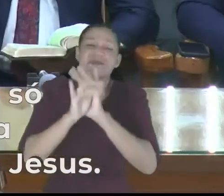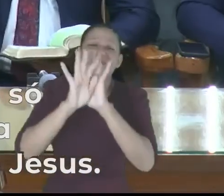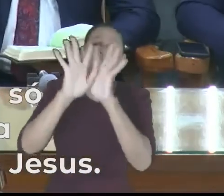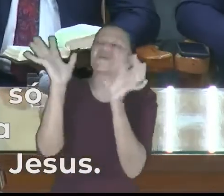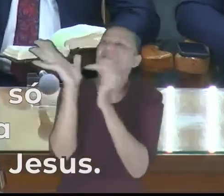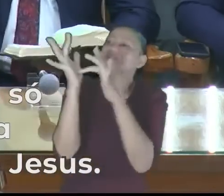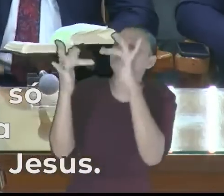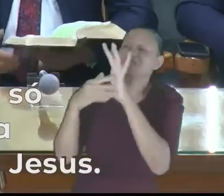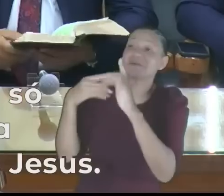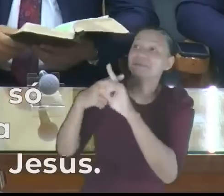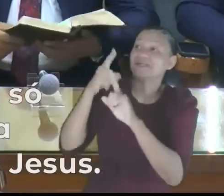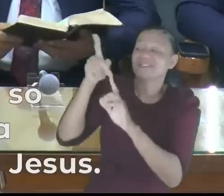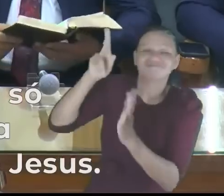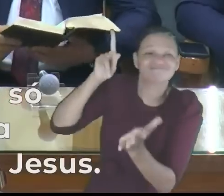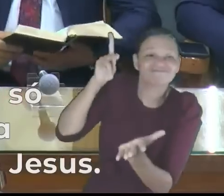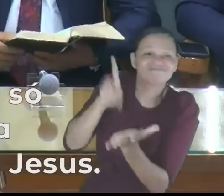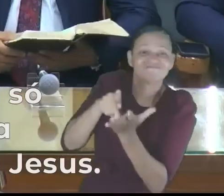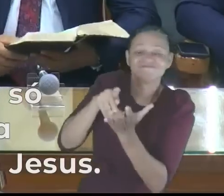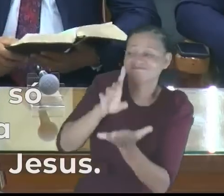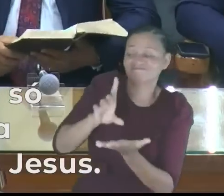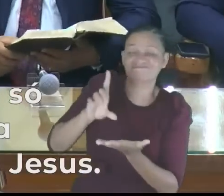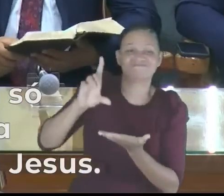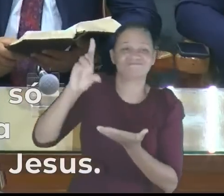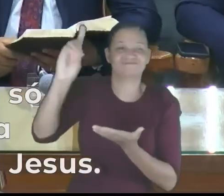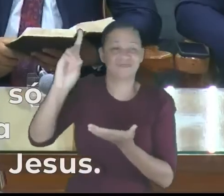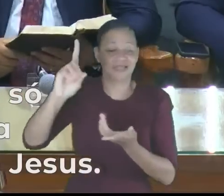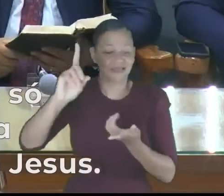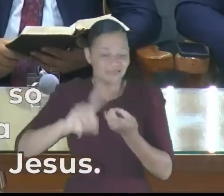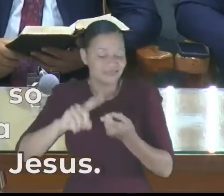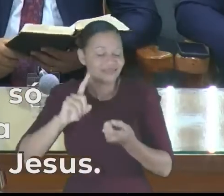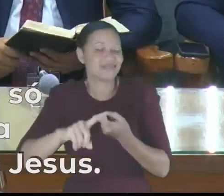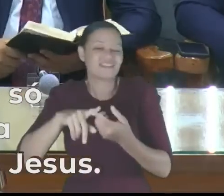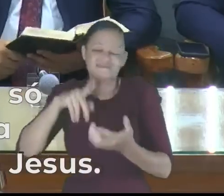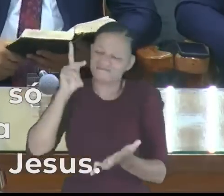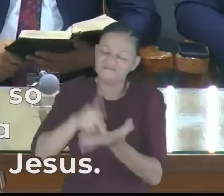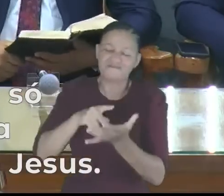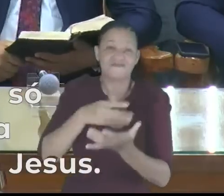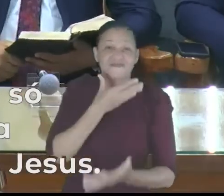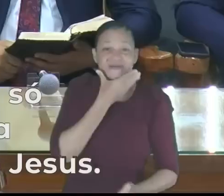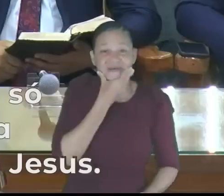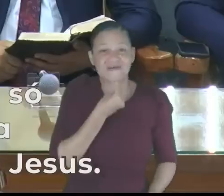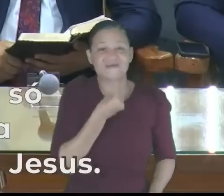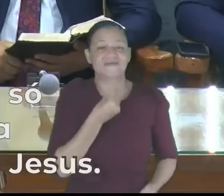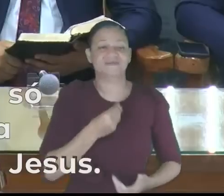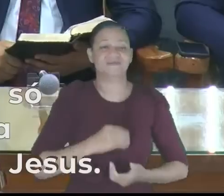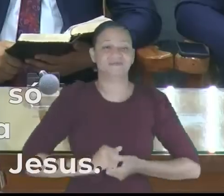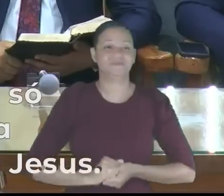é verdadeiro Deus. Glória. E verdadeiro homem.